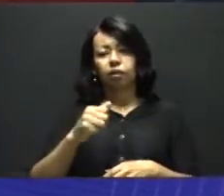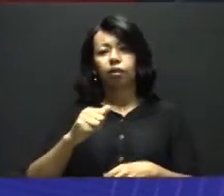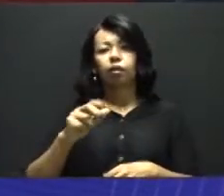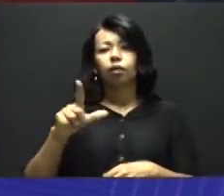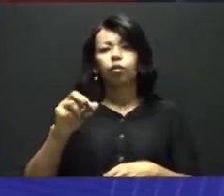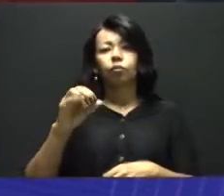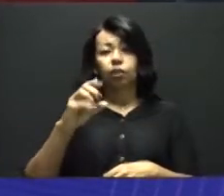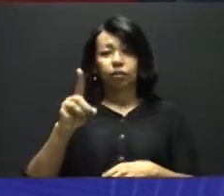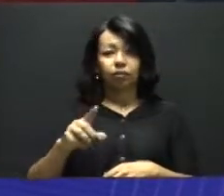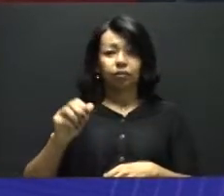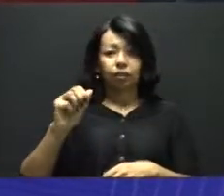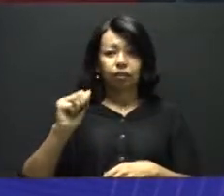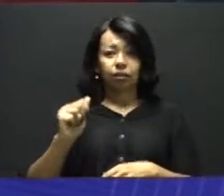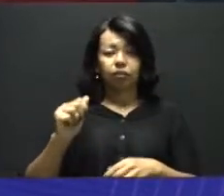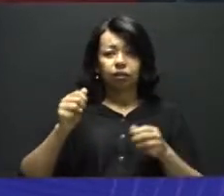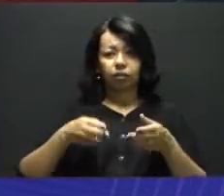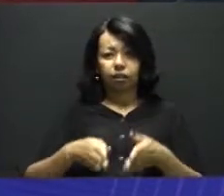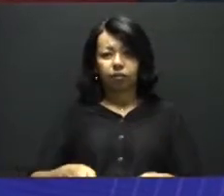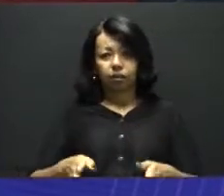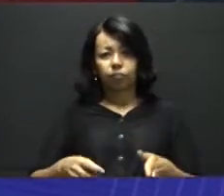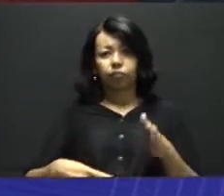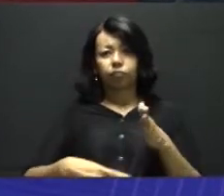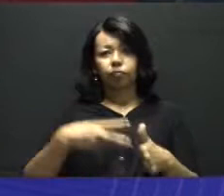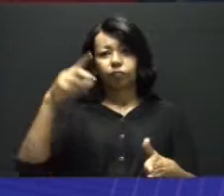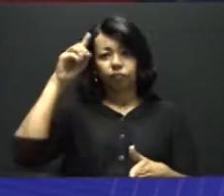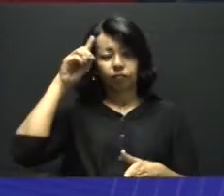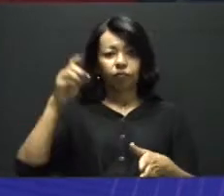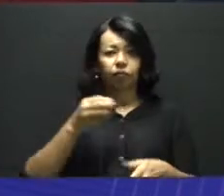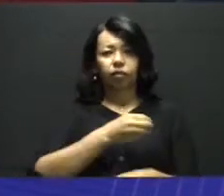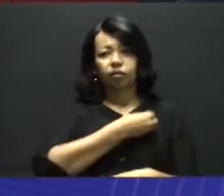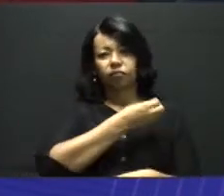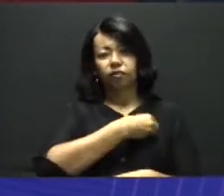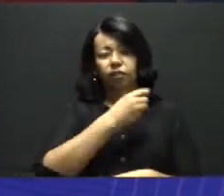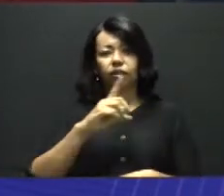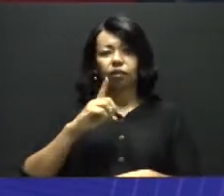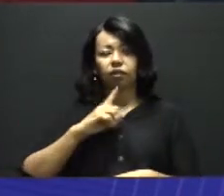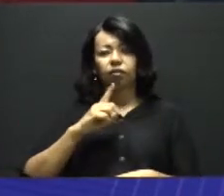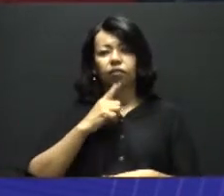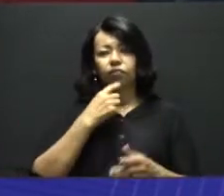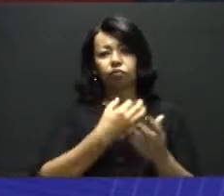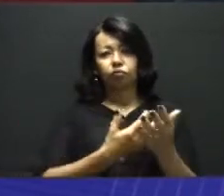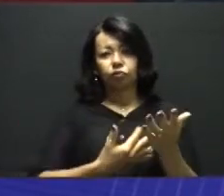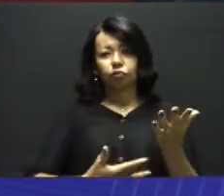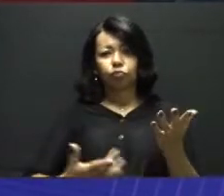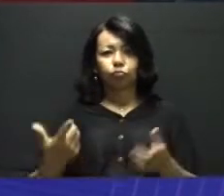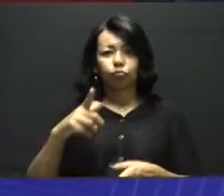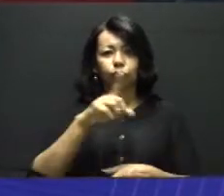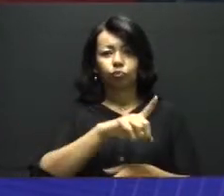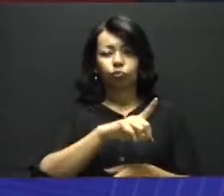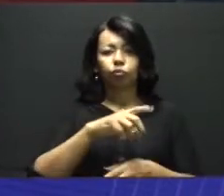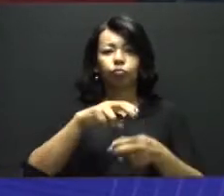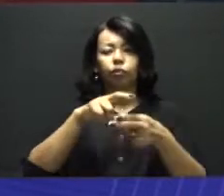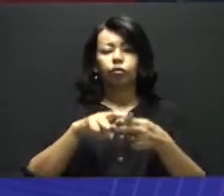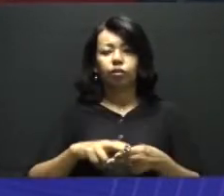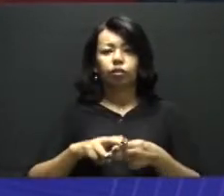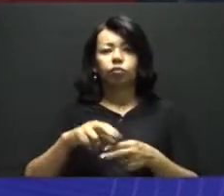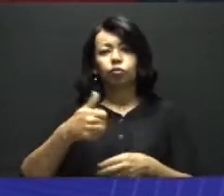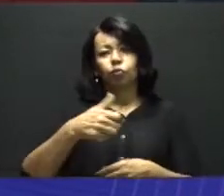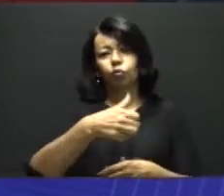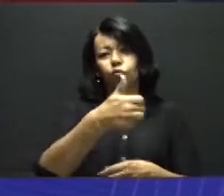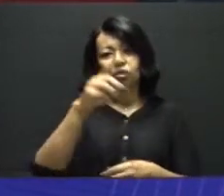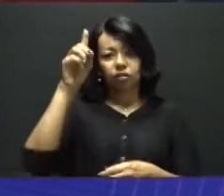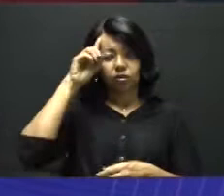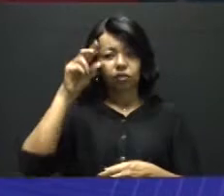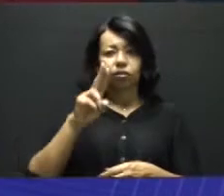segundo dia de vida ela teve uma hemorragia de recém-nascida e por isso ficou 11 dias